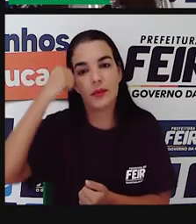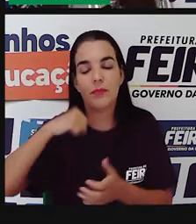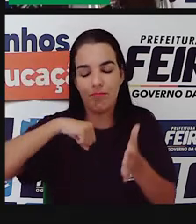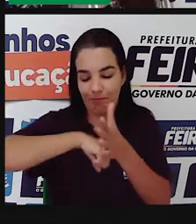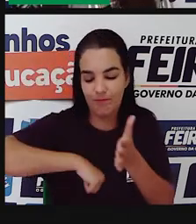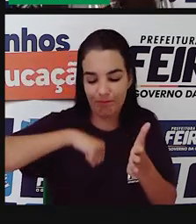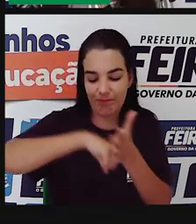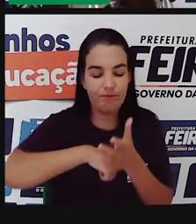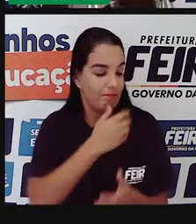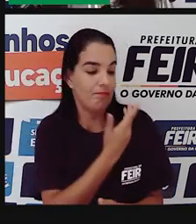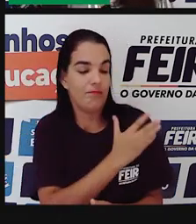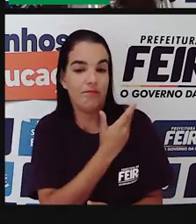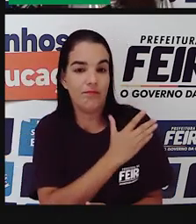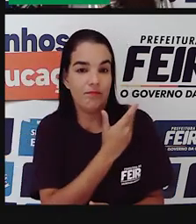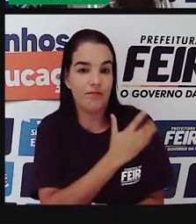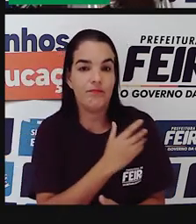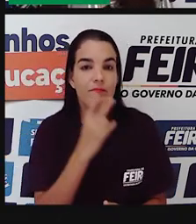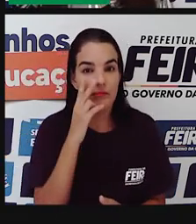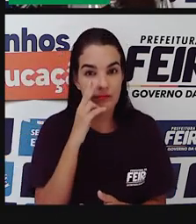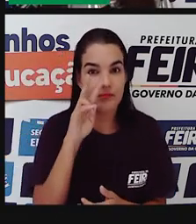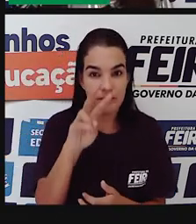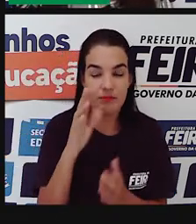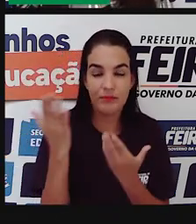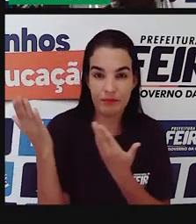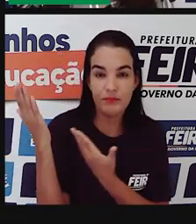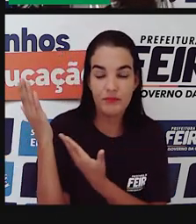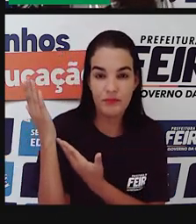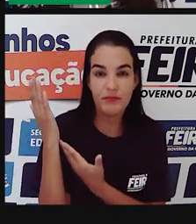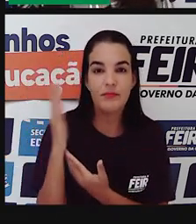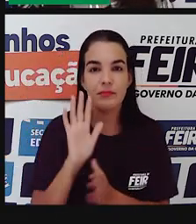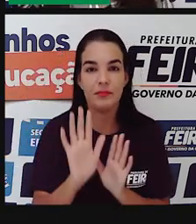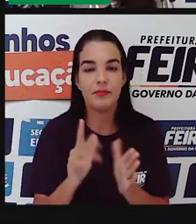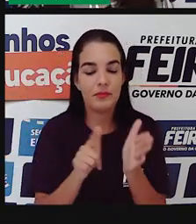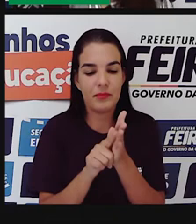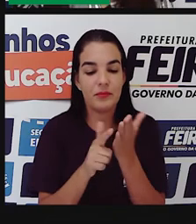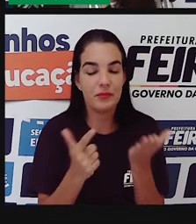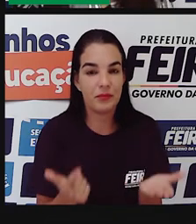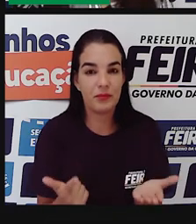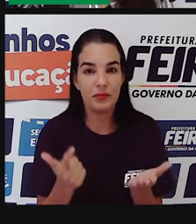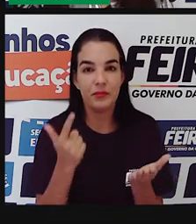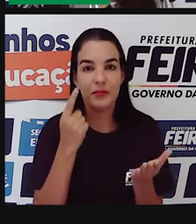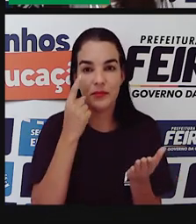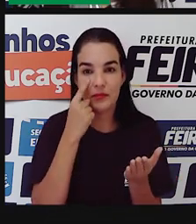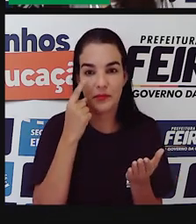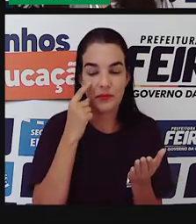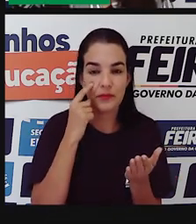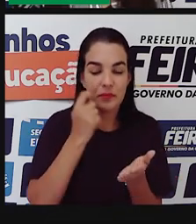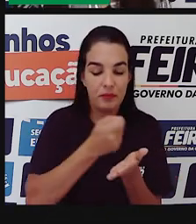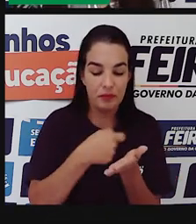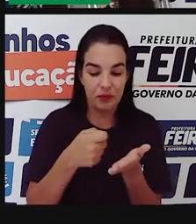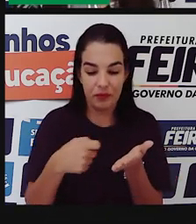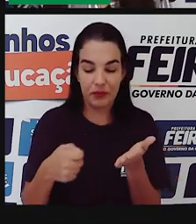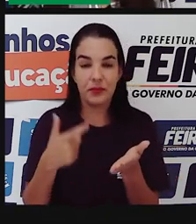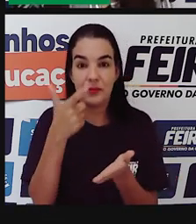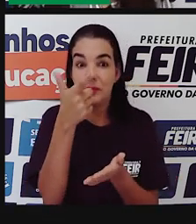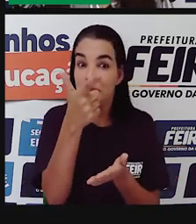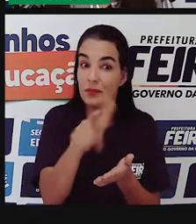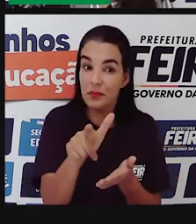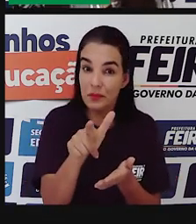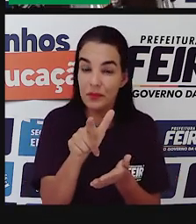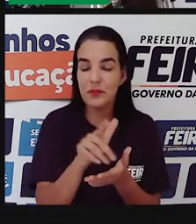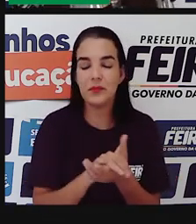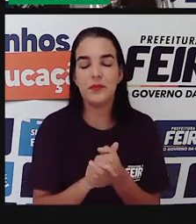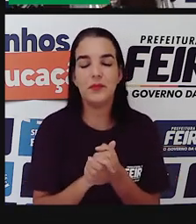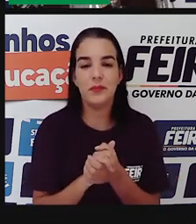alguns trechos, né, desse jornal estudantil que foi reeditado aí em Portugal, desse periódico